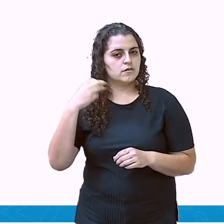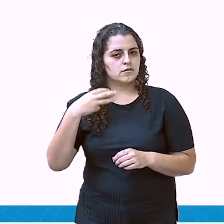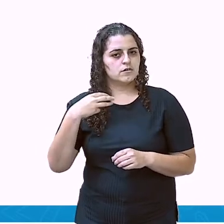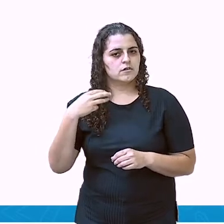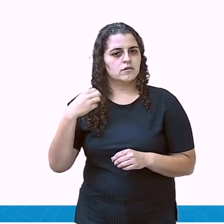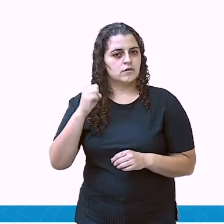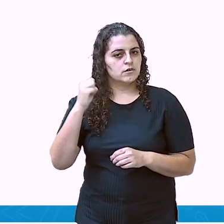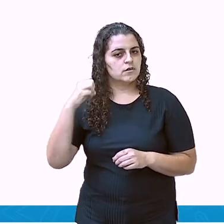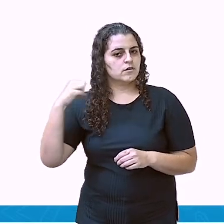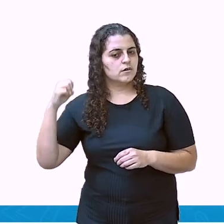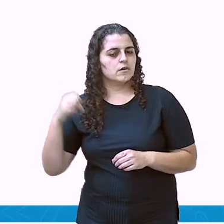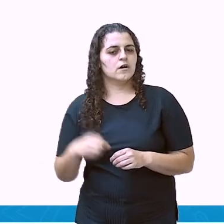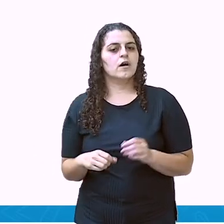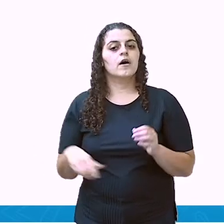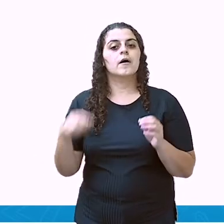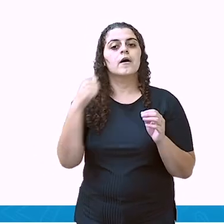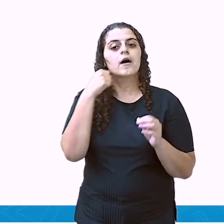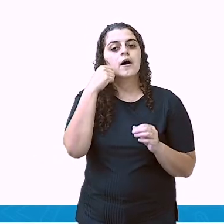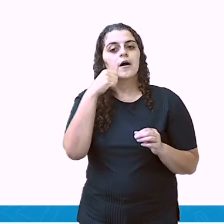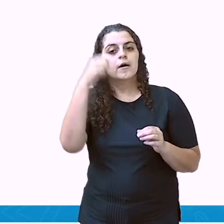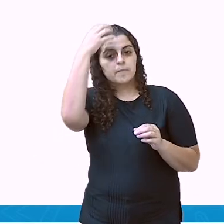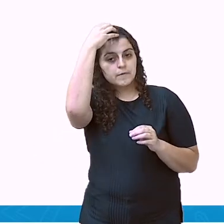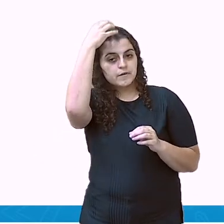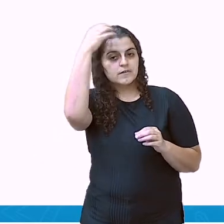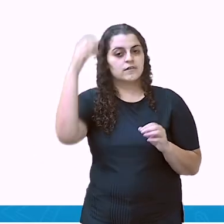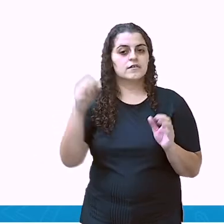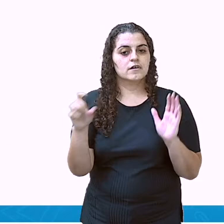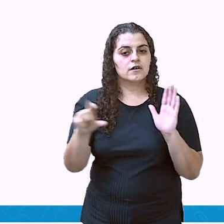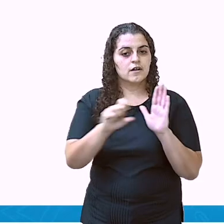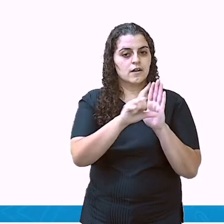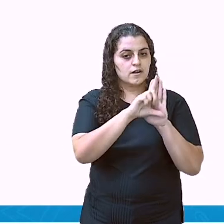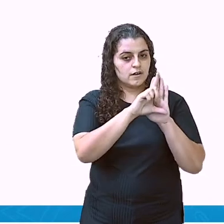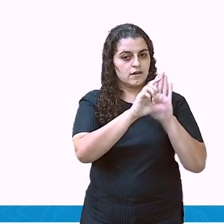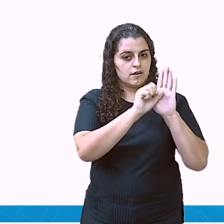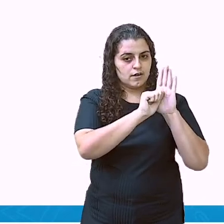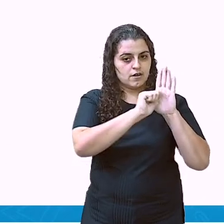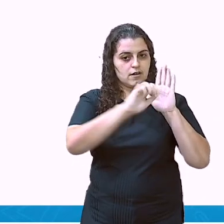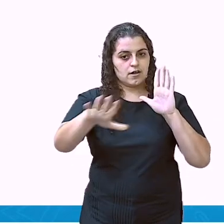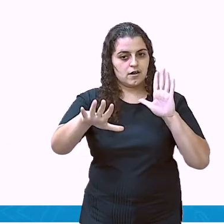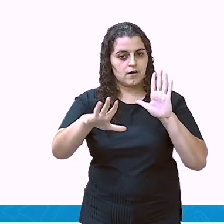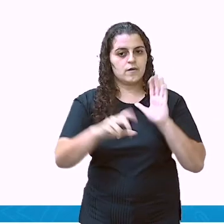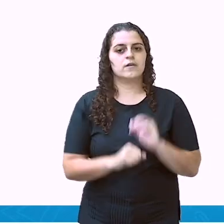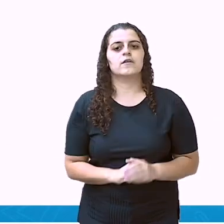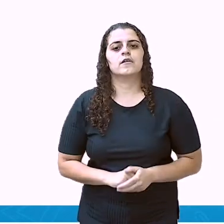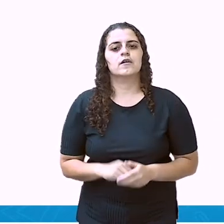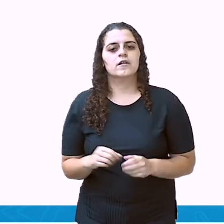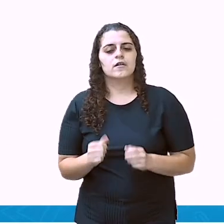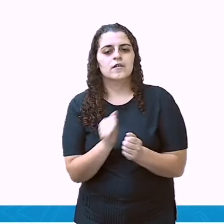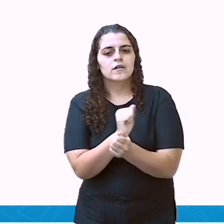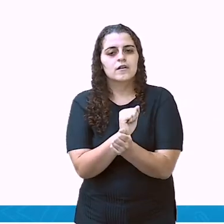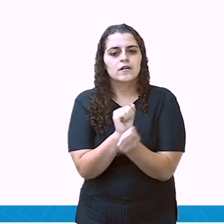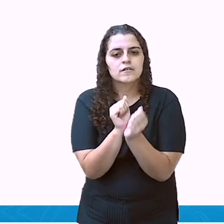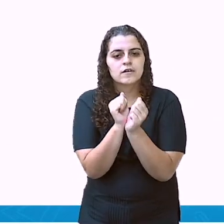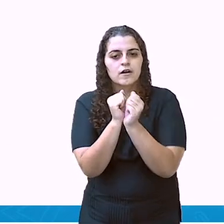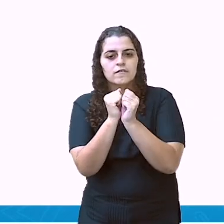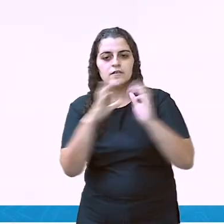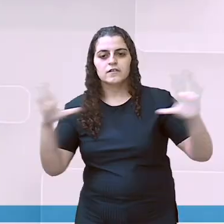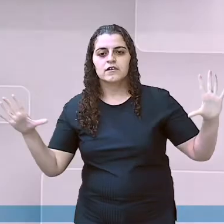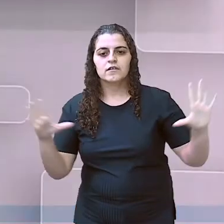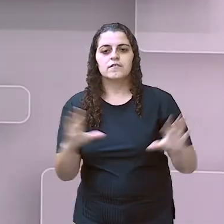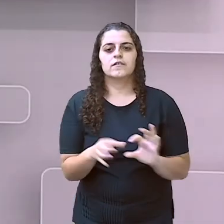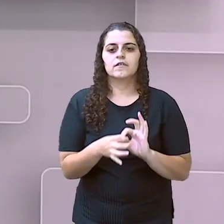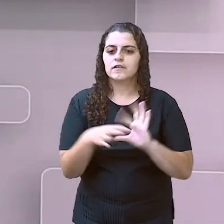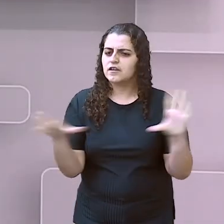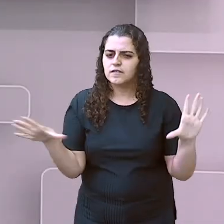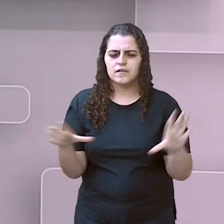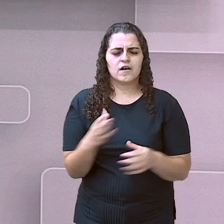princesa Isabel assina uma lei muito importante, Lei Áurea, libertando os escravos. A